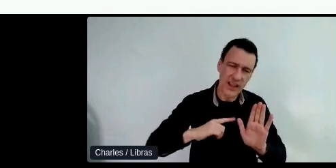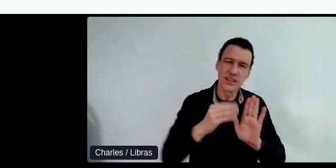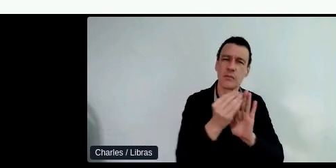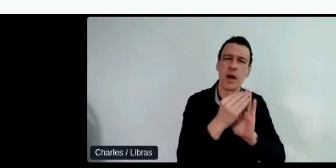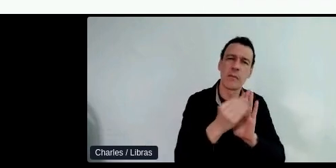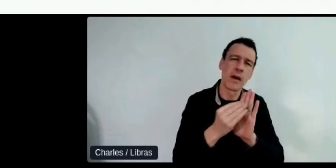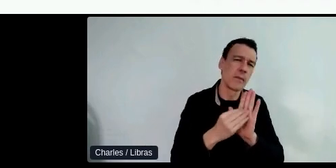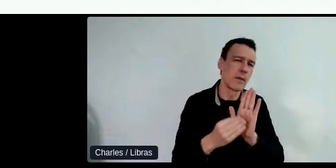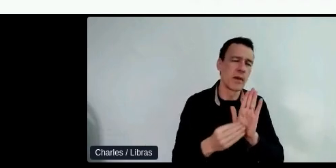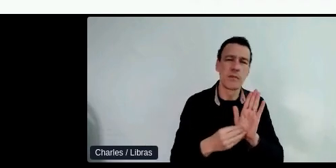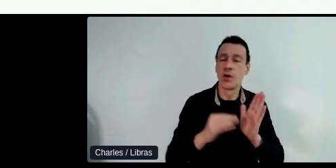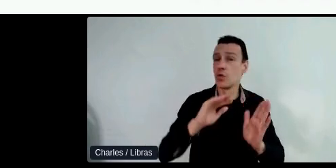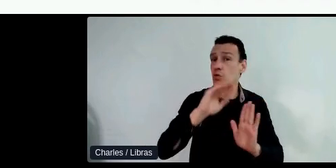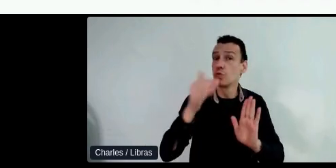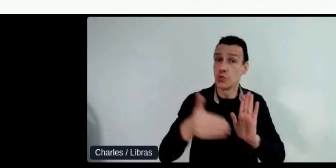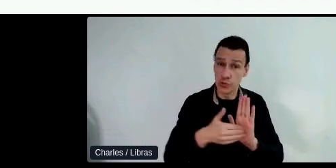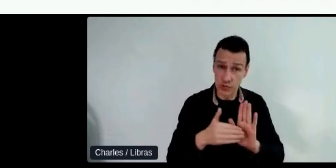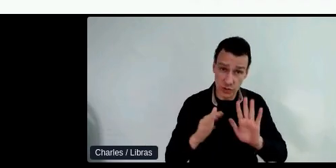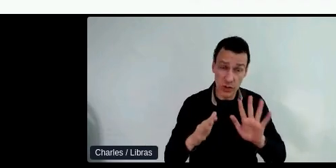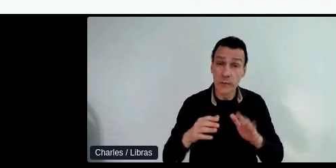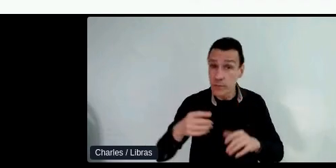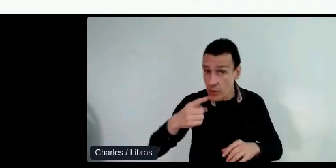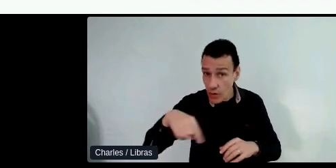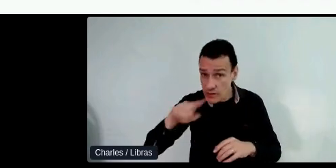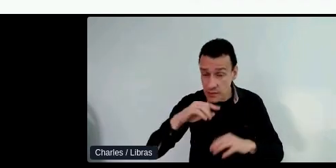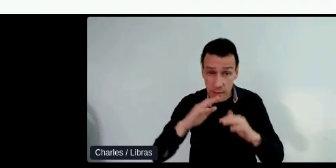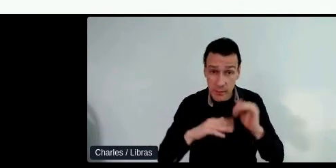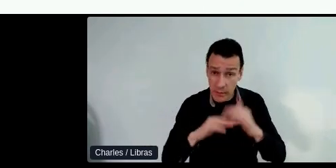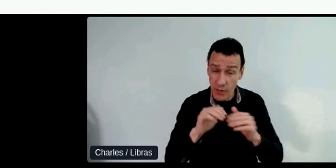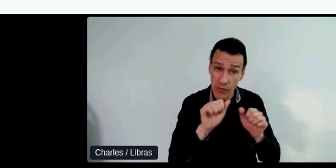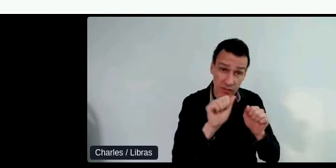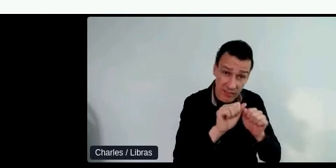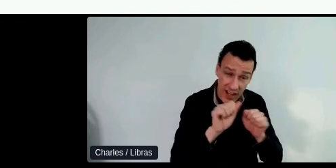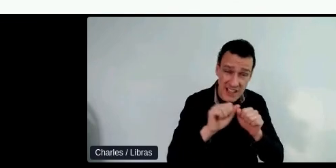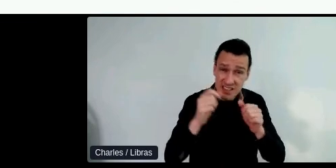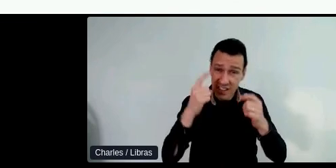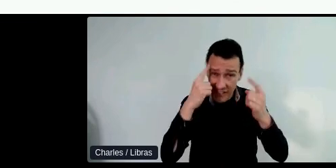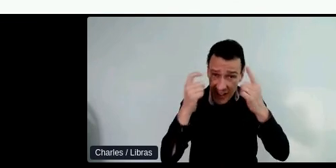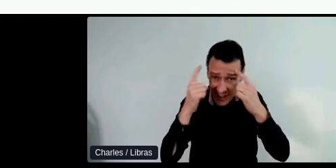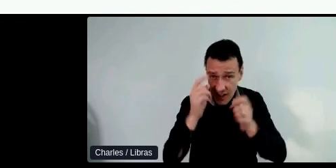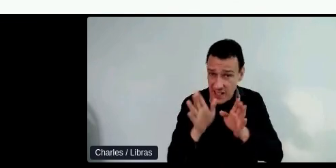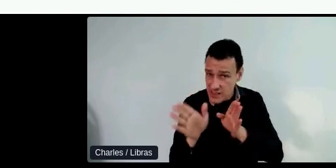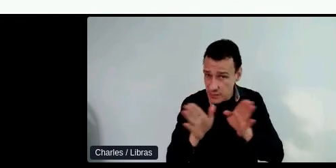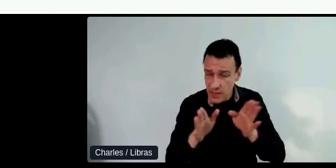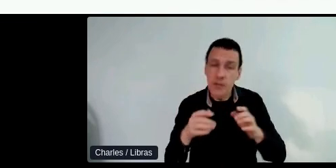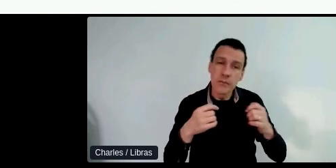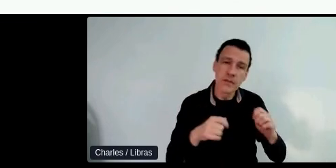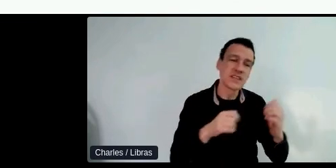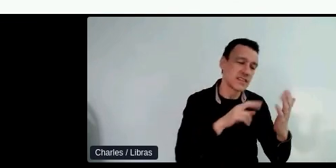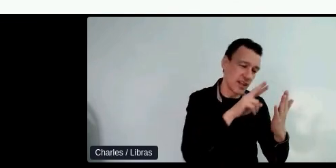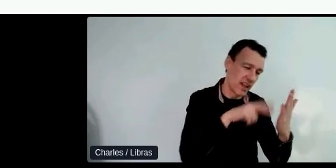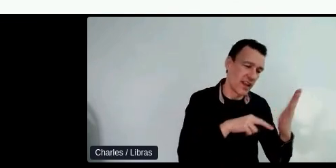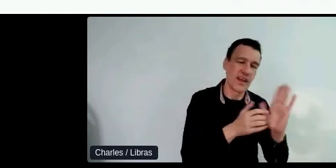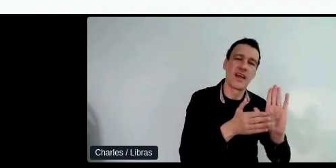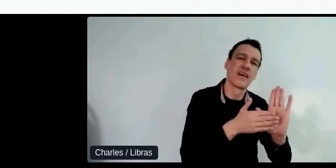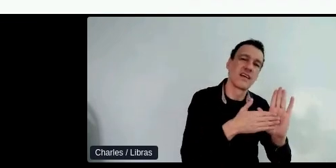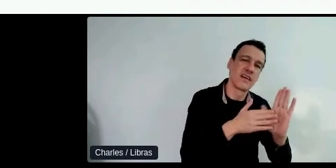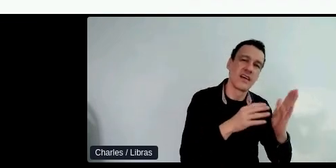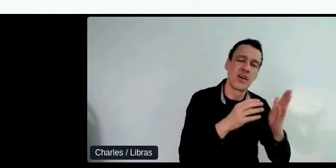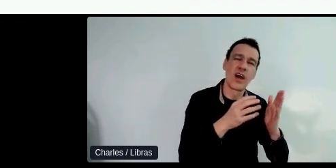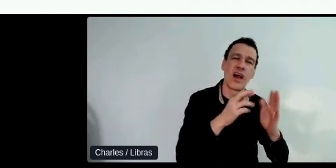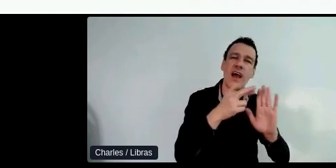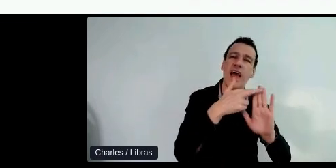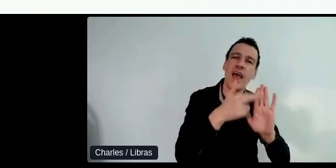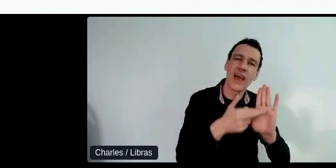quando a gente vai utilizar desse mecanismo aí, desses documentos,